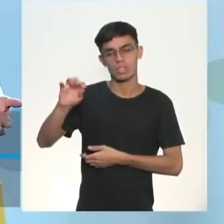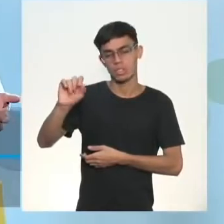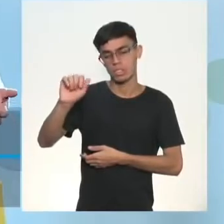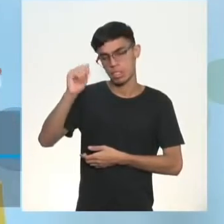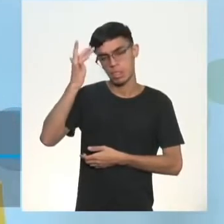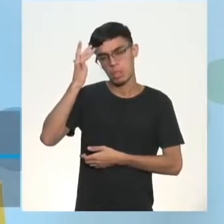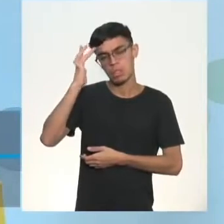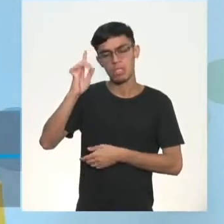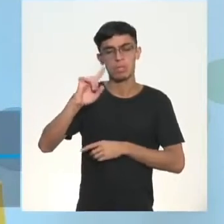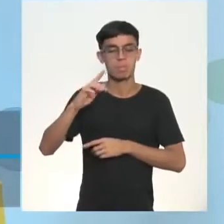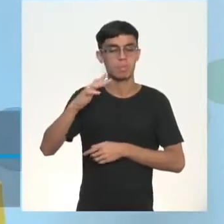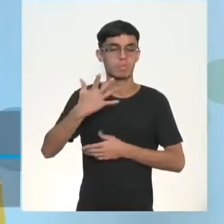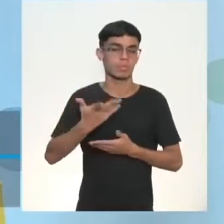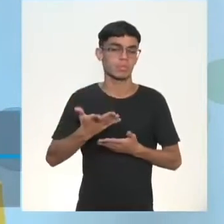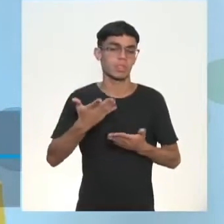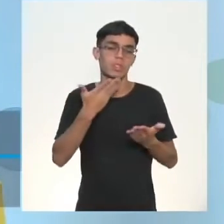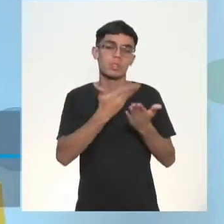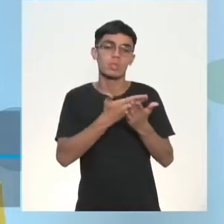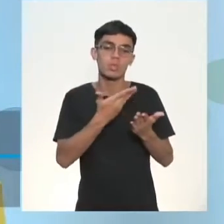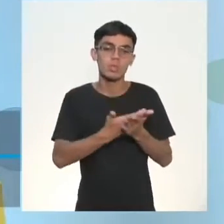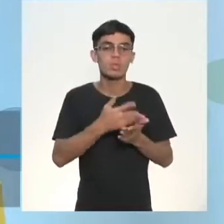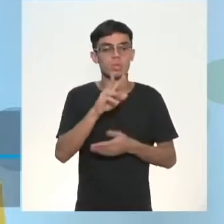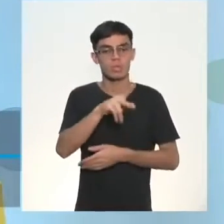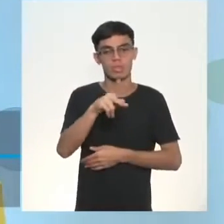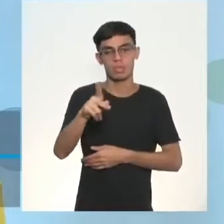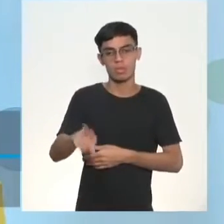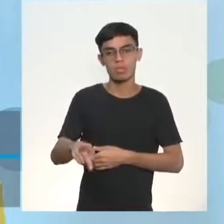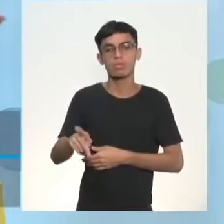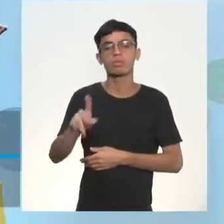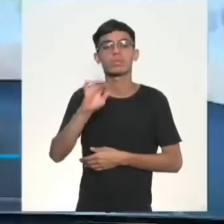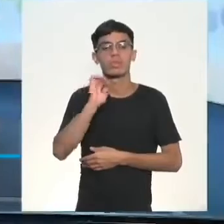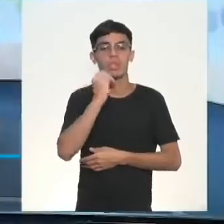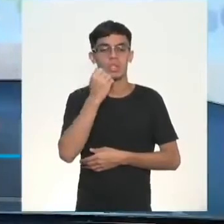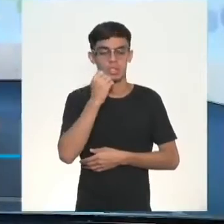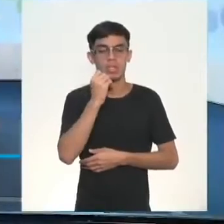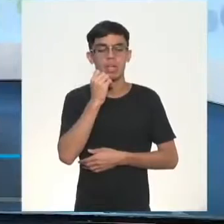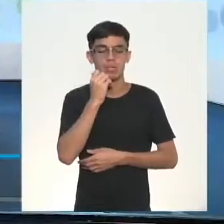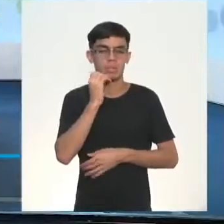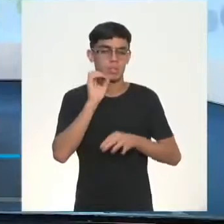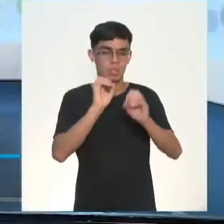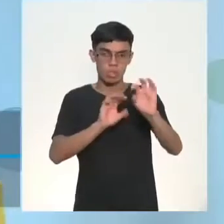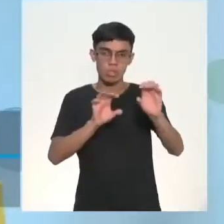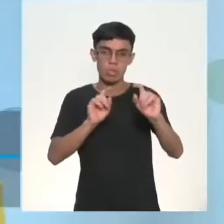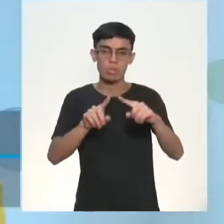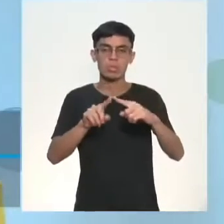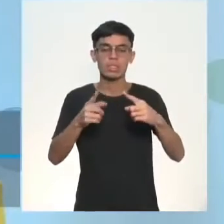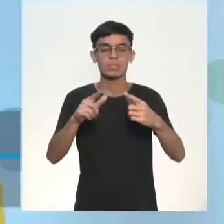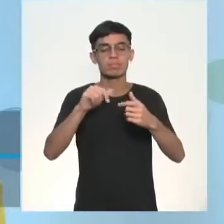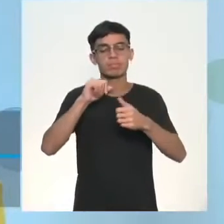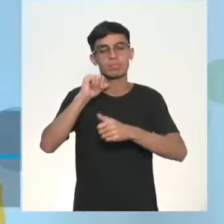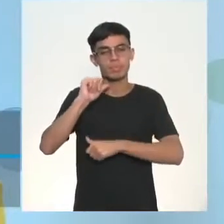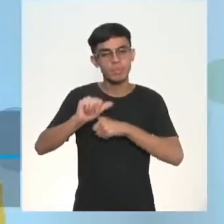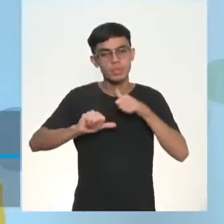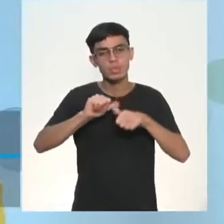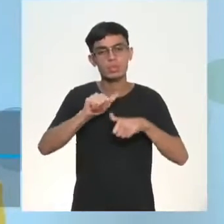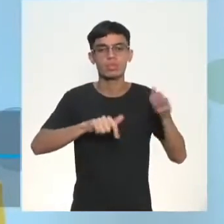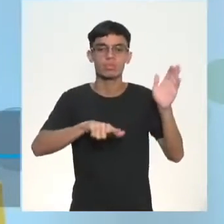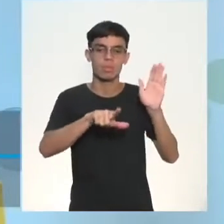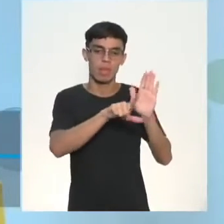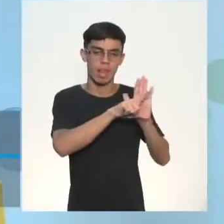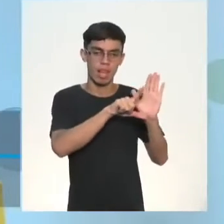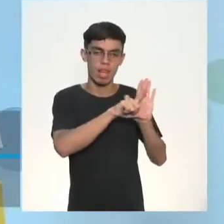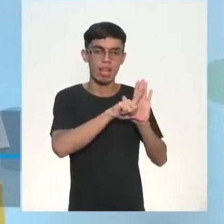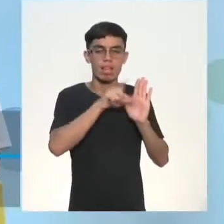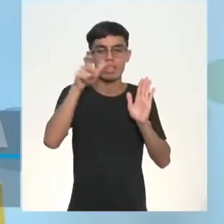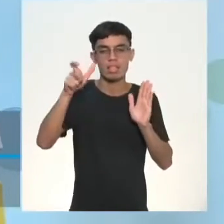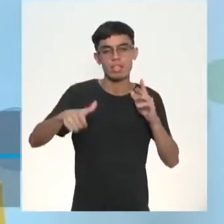ser professor de ciências, né? E chegou a dar aulas, mas depois houve uma mudança na legislação e